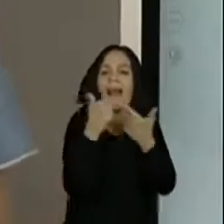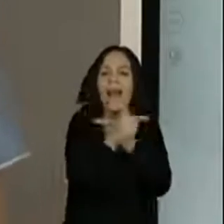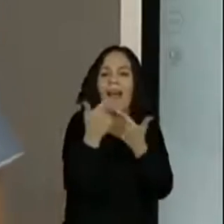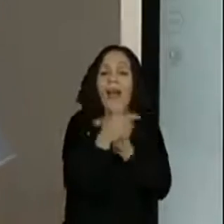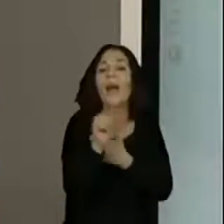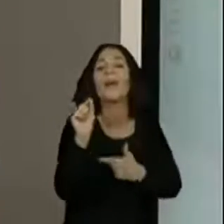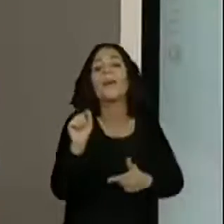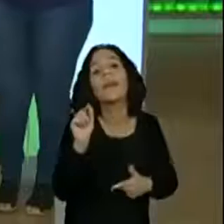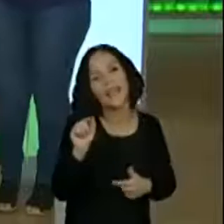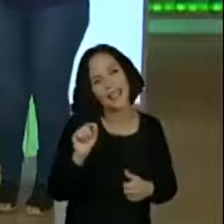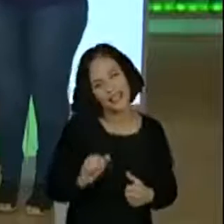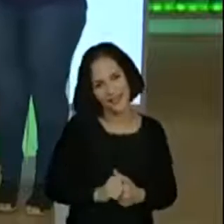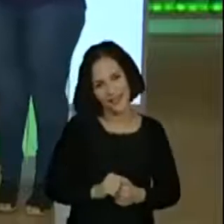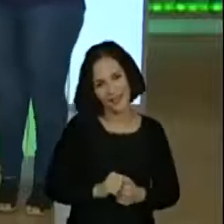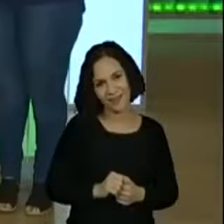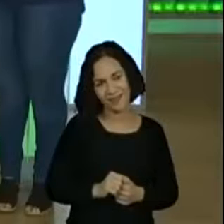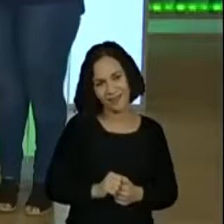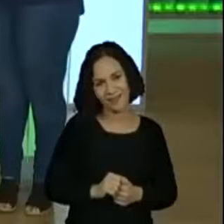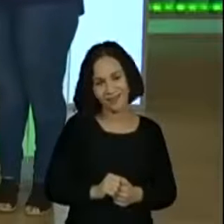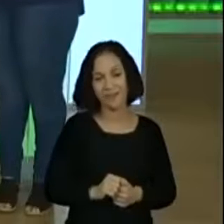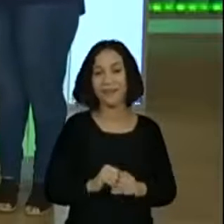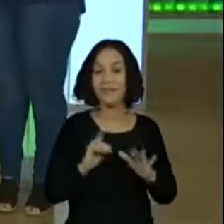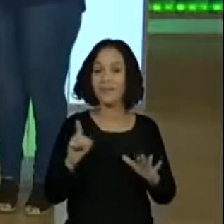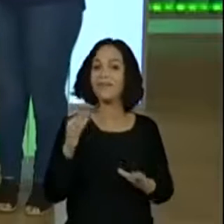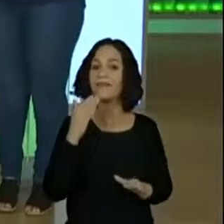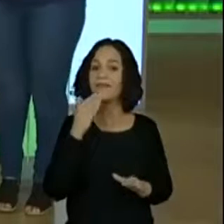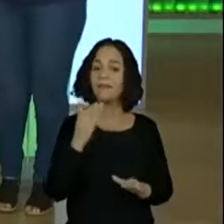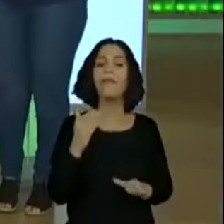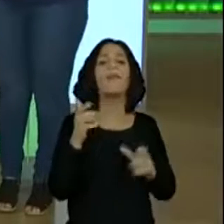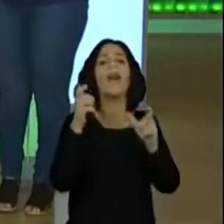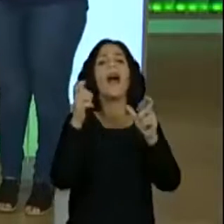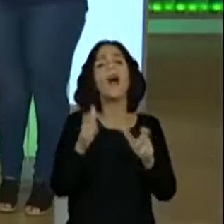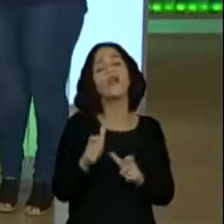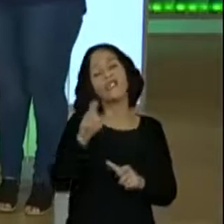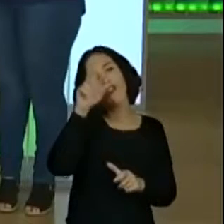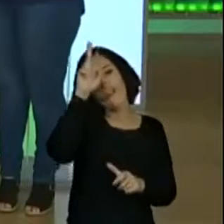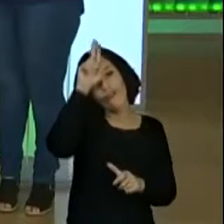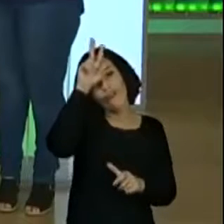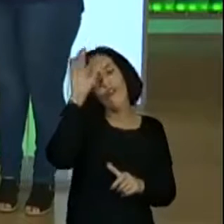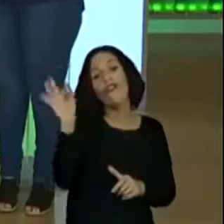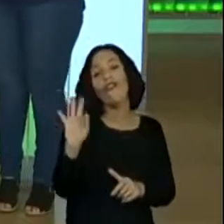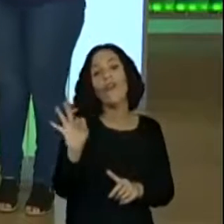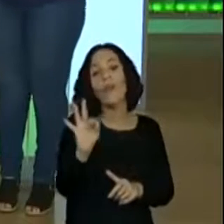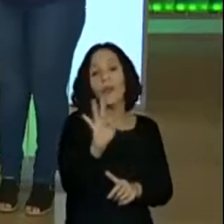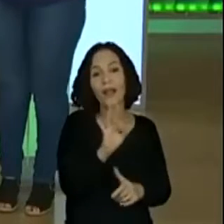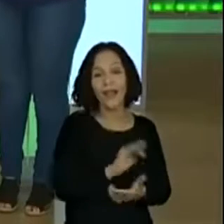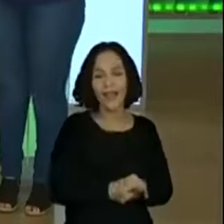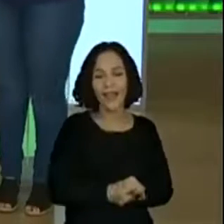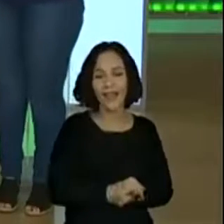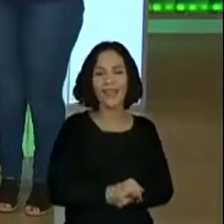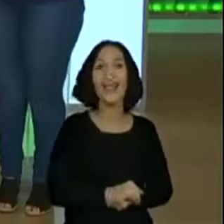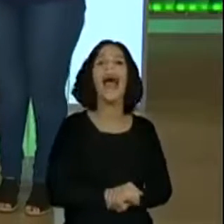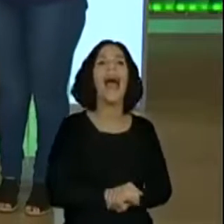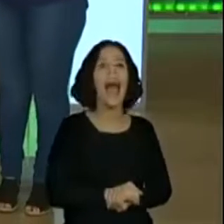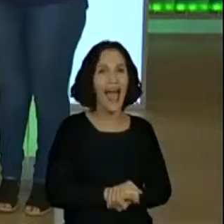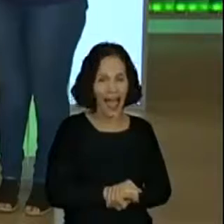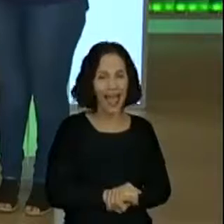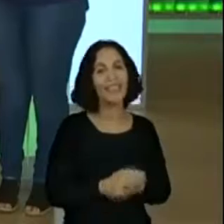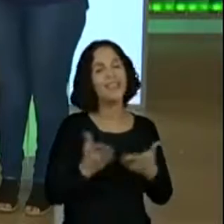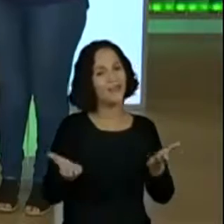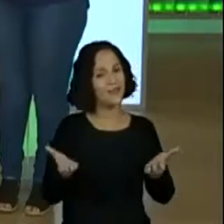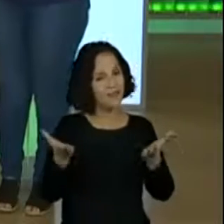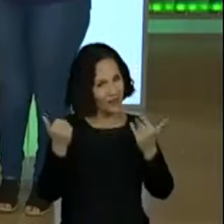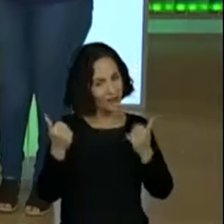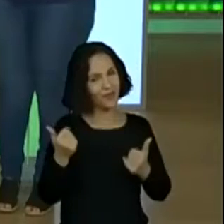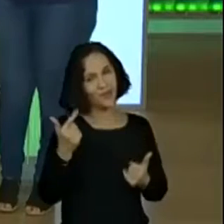Estão pedindo, professora, para você marcar onde está a formiga, que eles não conseguiram observar na imagem. Ah, a formiga. Vamos pedir ajuda, então, para todo